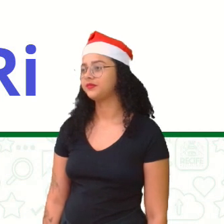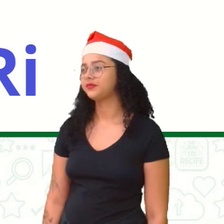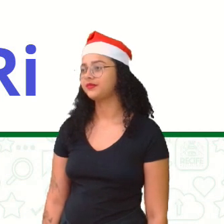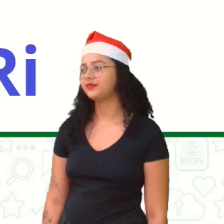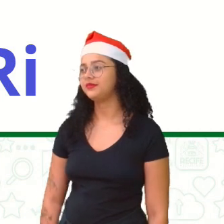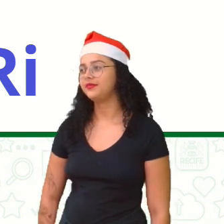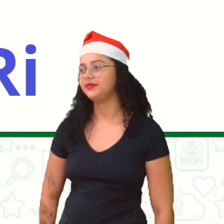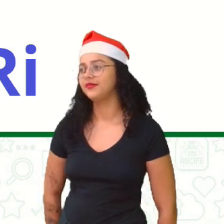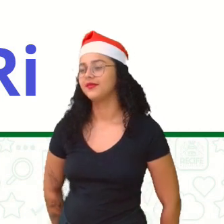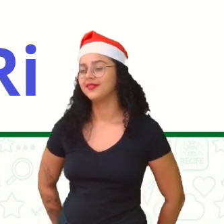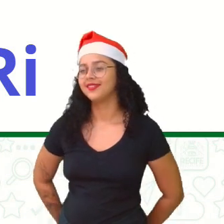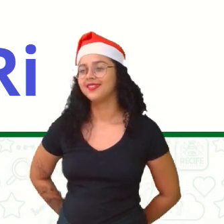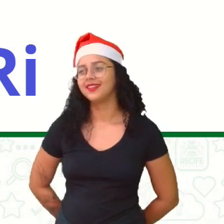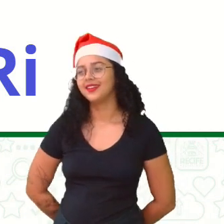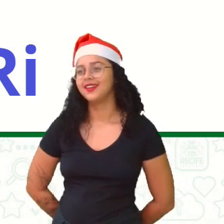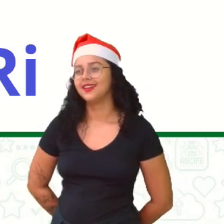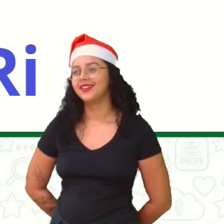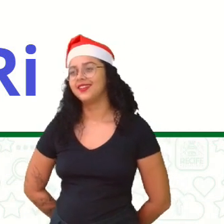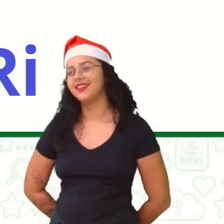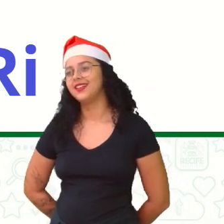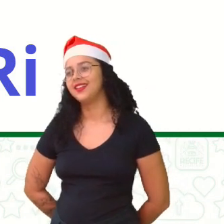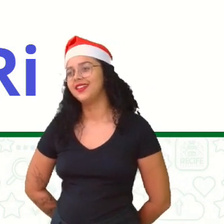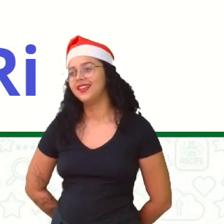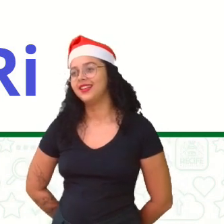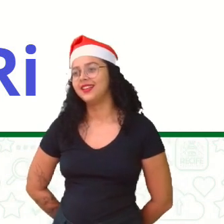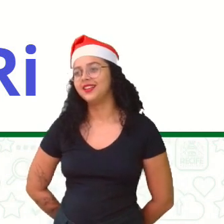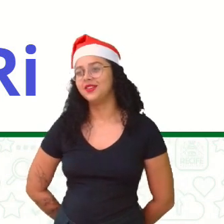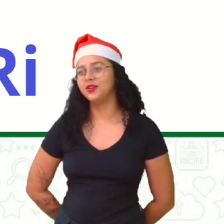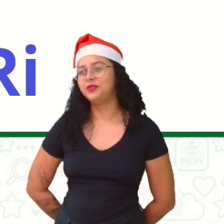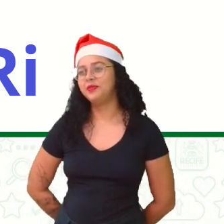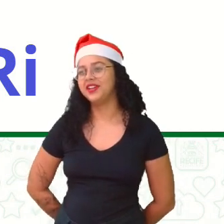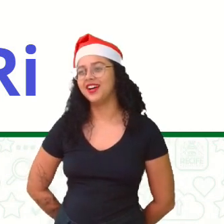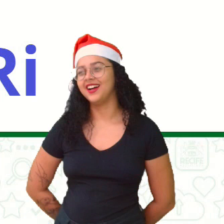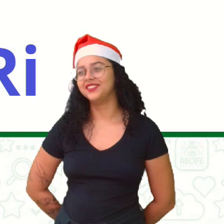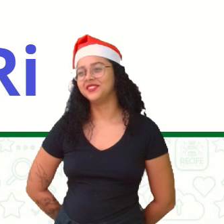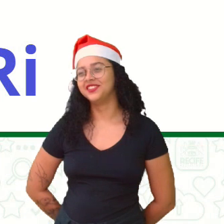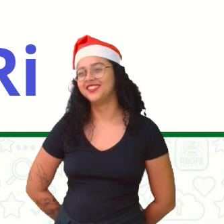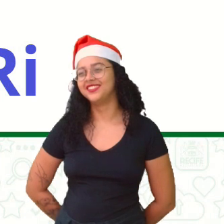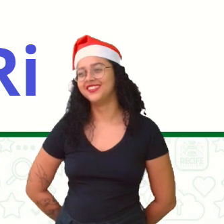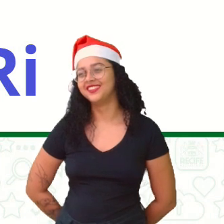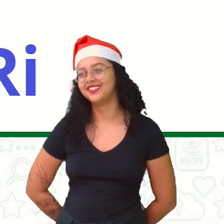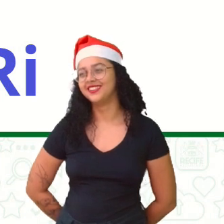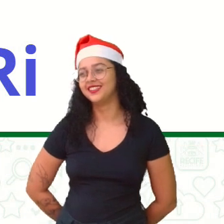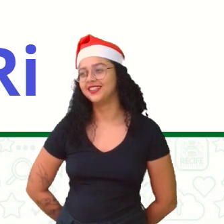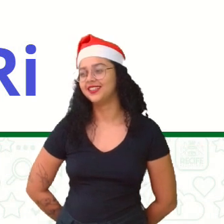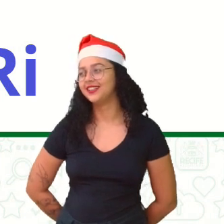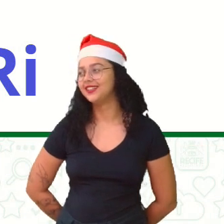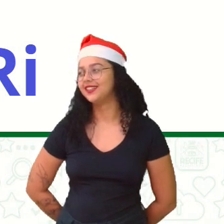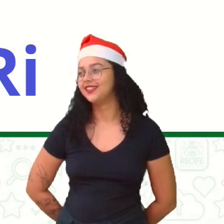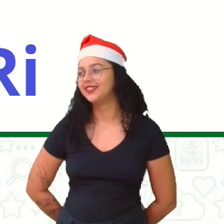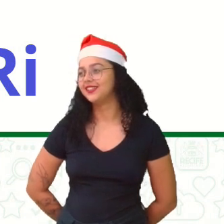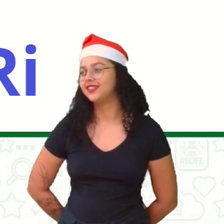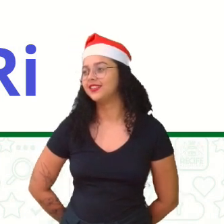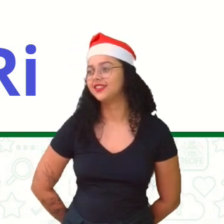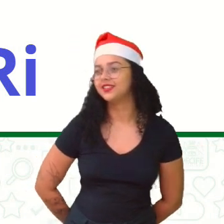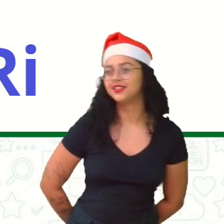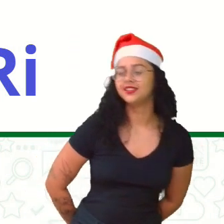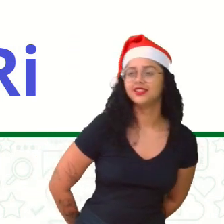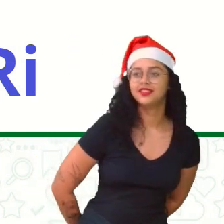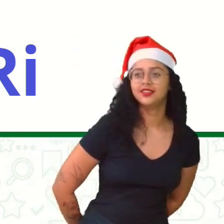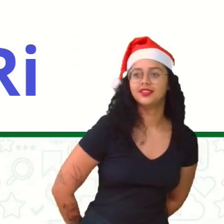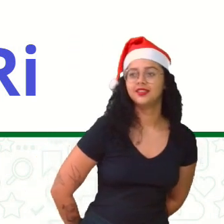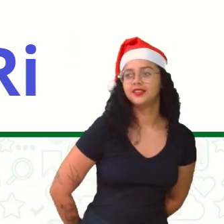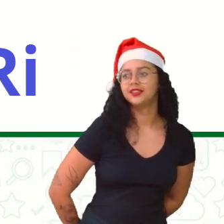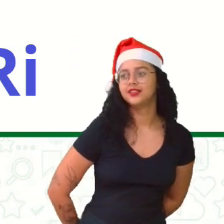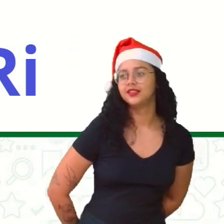Pronto. Chegou a escutar a voz dela? Chegou. Uma nova fórmula, eu já vou ter.